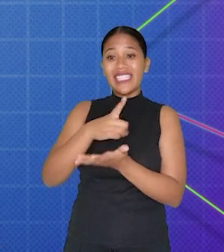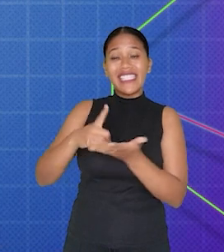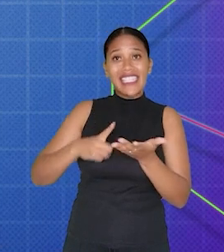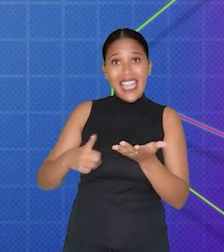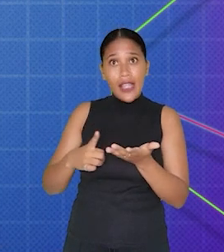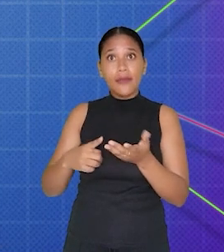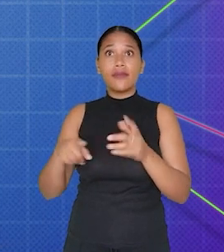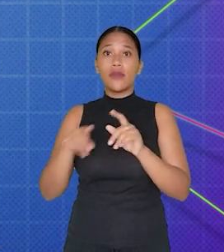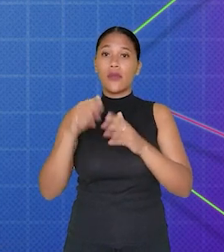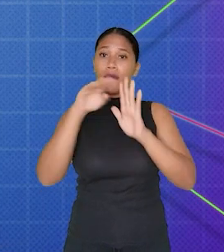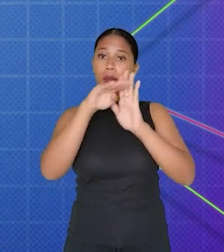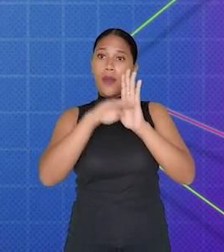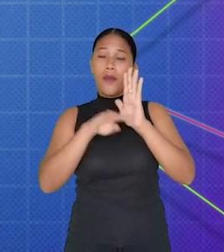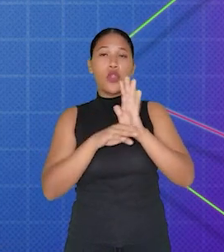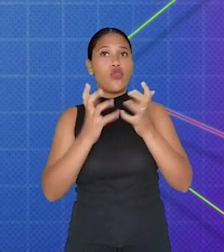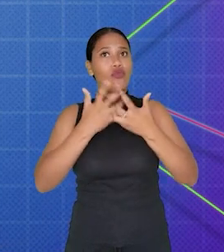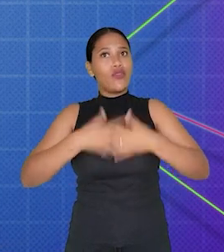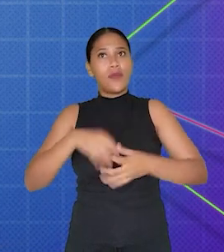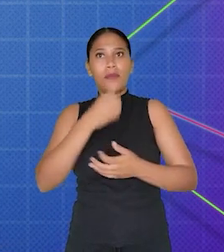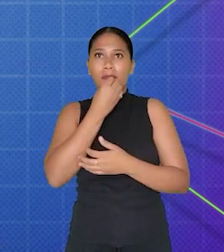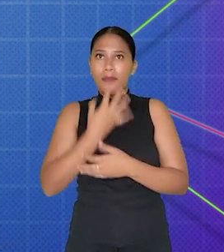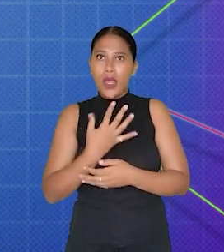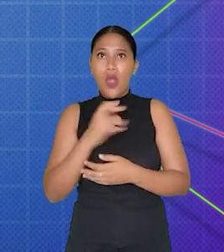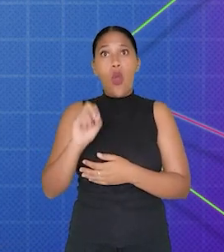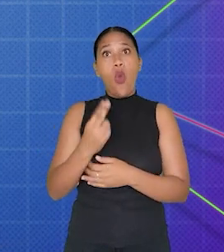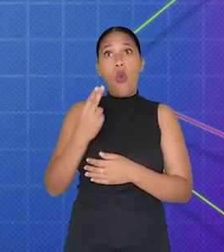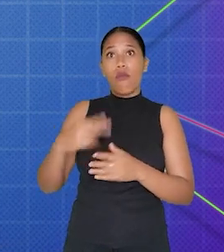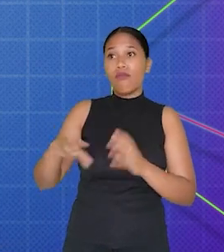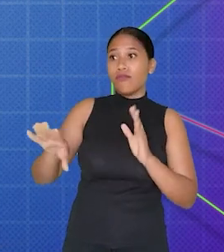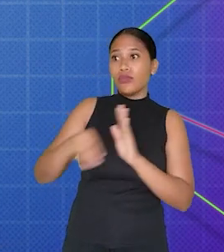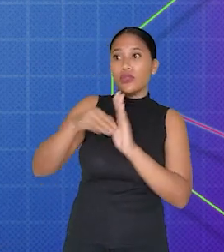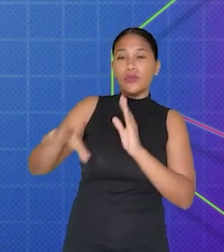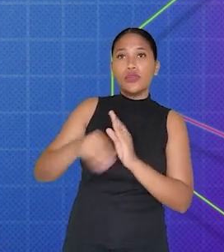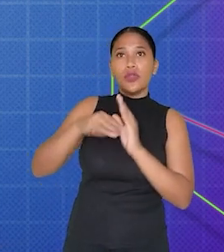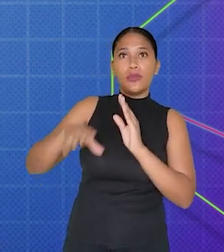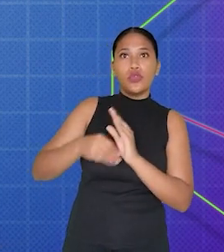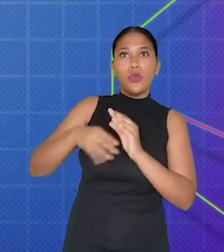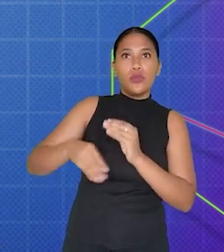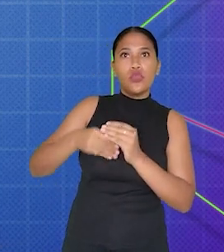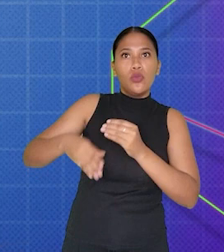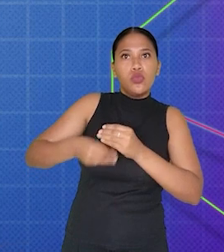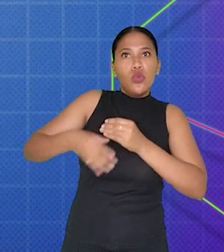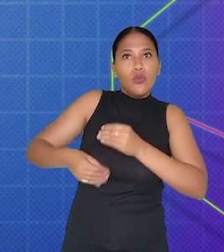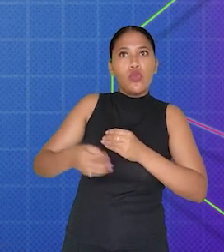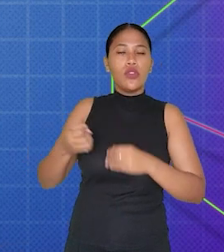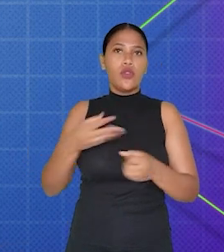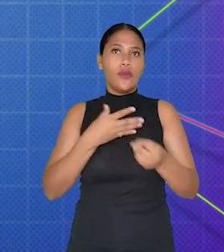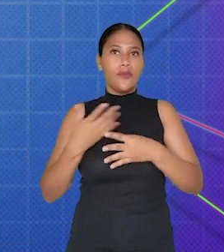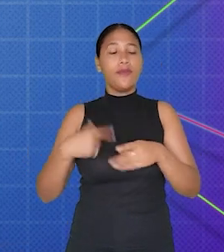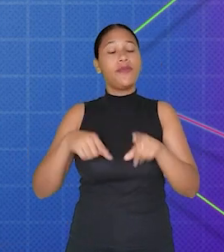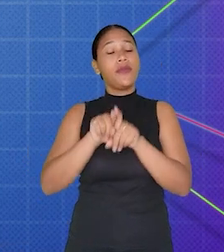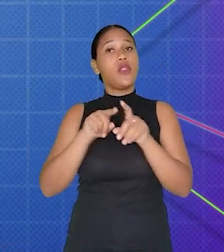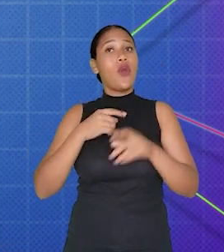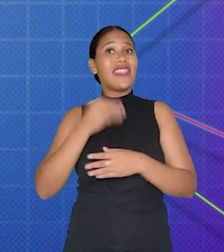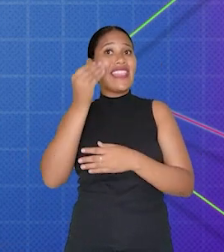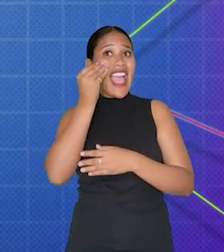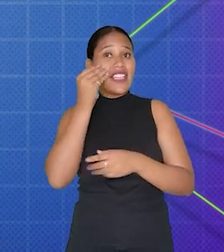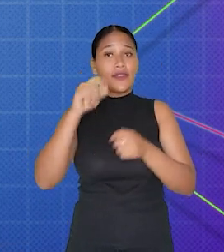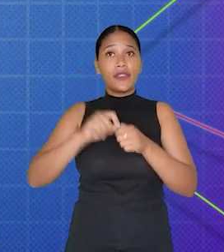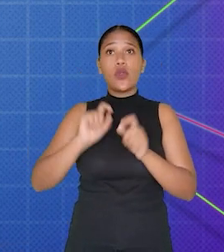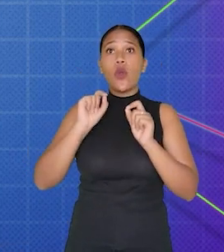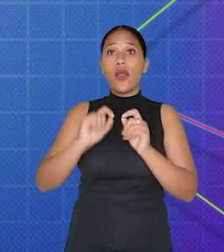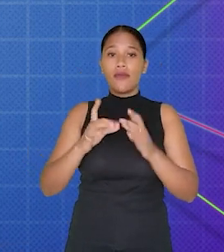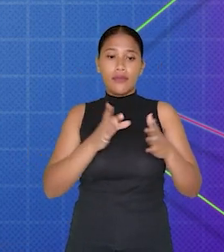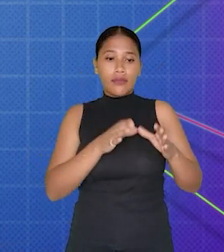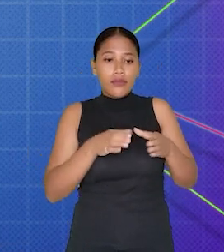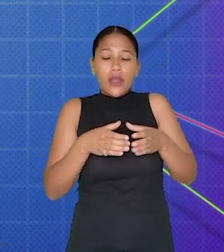para aprimorar o design do jogo, ajustando elementos que não funcionam bem ou adicionando novos elementos que melhoram a experiência de jogo. É importante lembrar que os